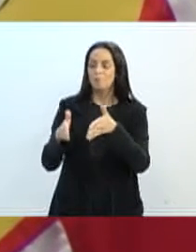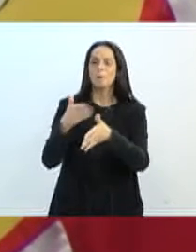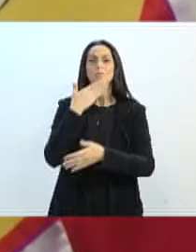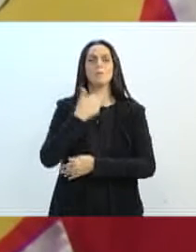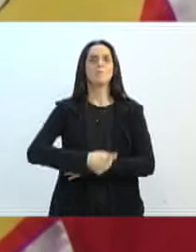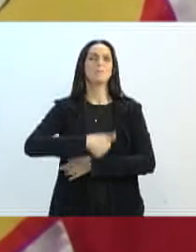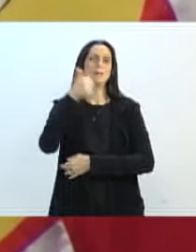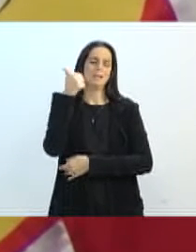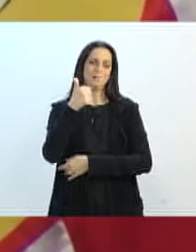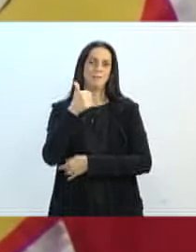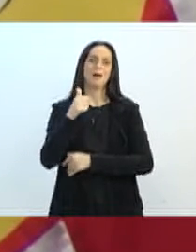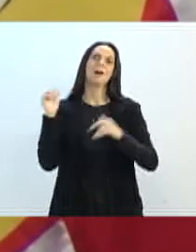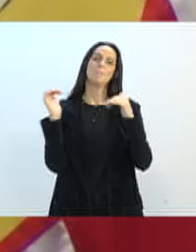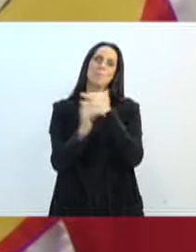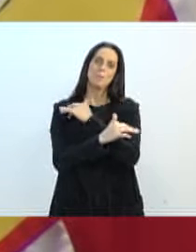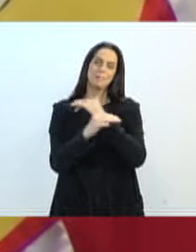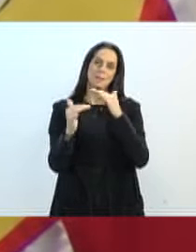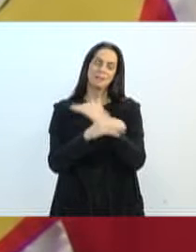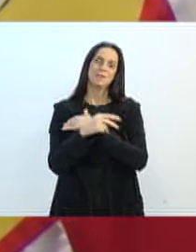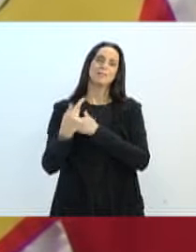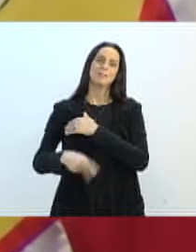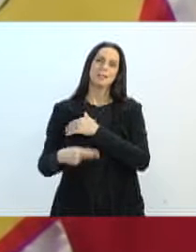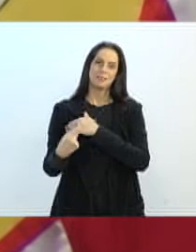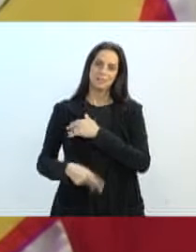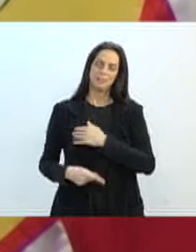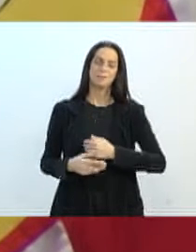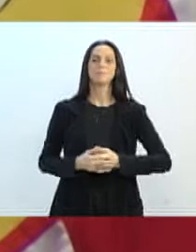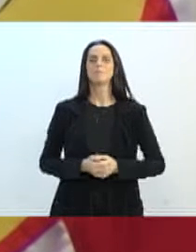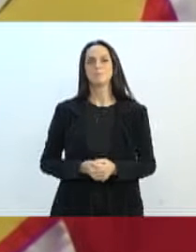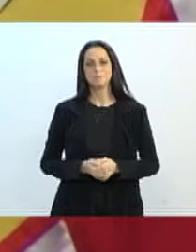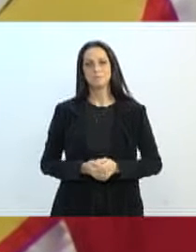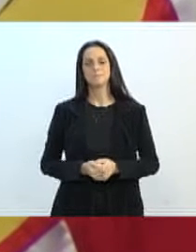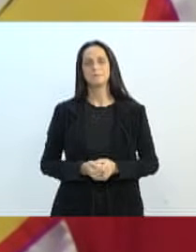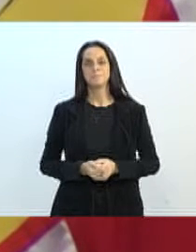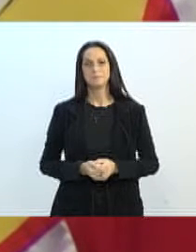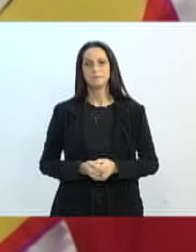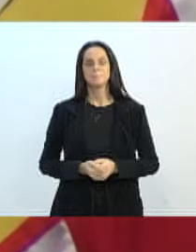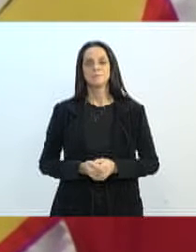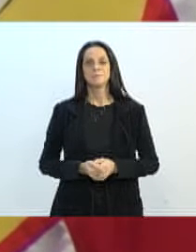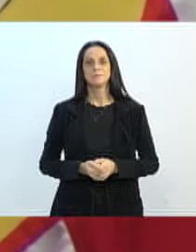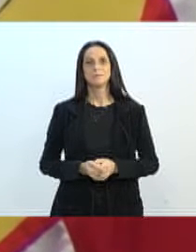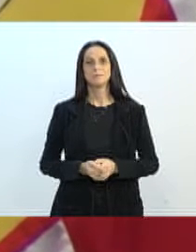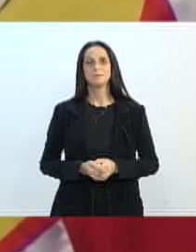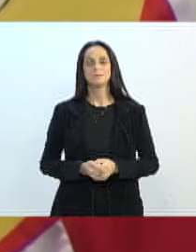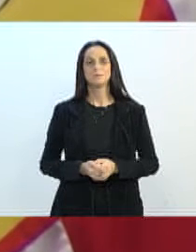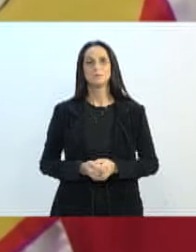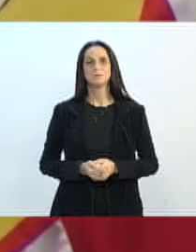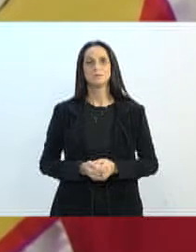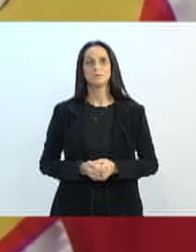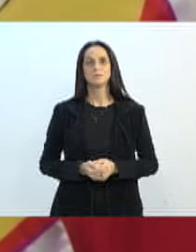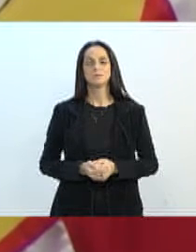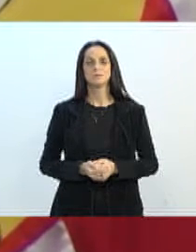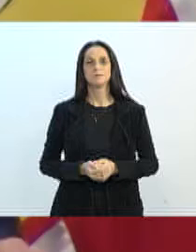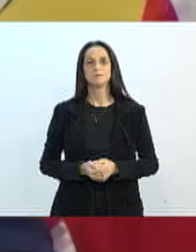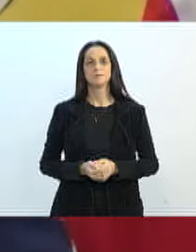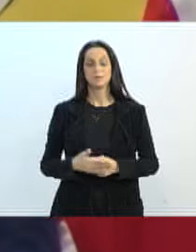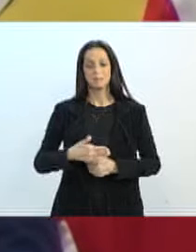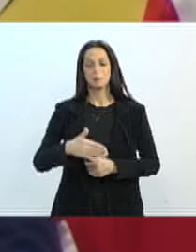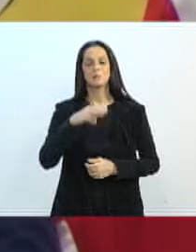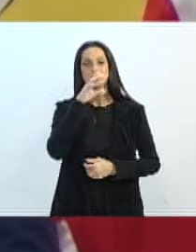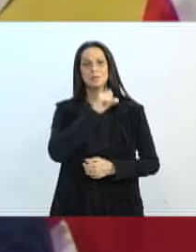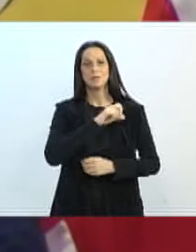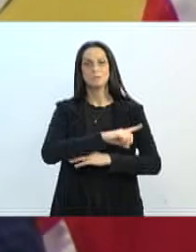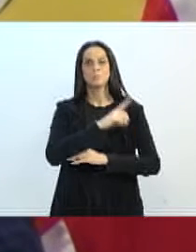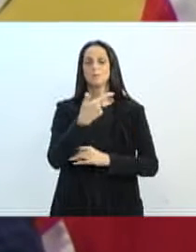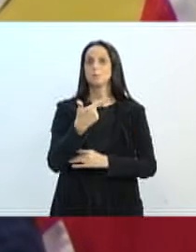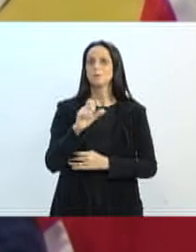melhorar a condição da mobilidade aqui no nosso município. Lembrar também que nesse final de semana, no sábado, dia 28,